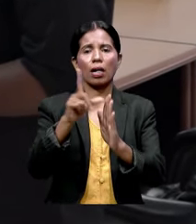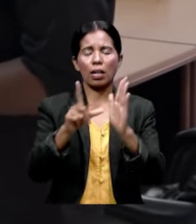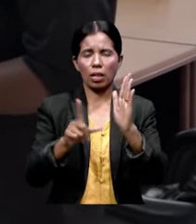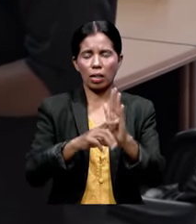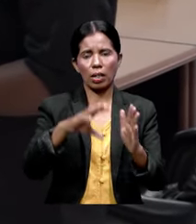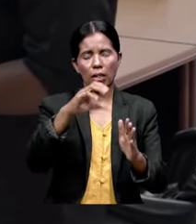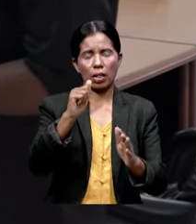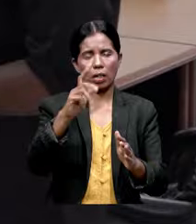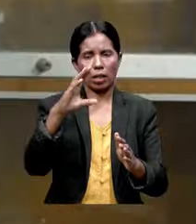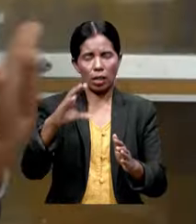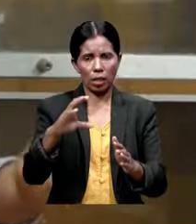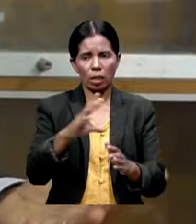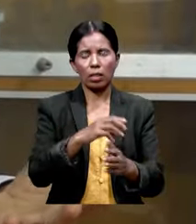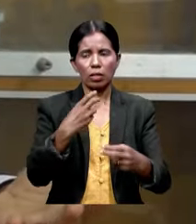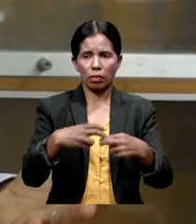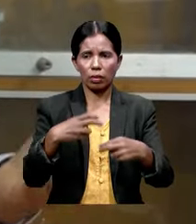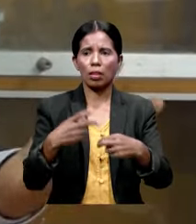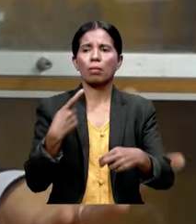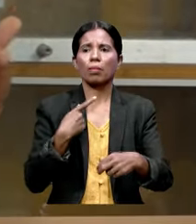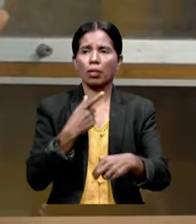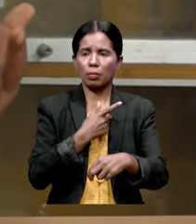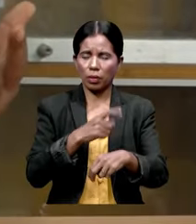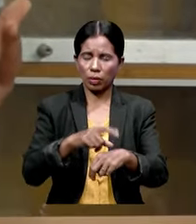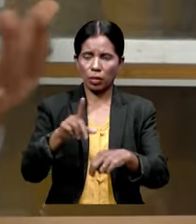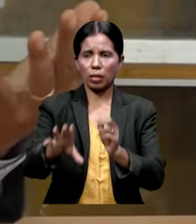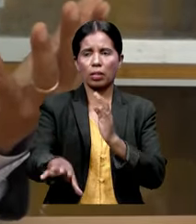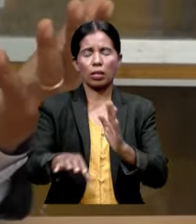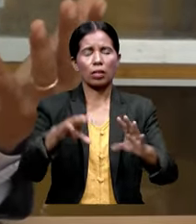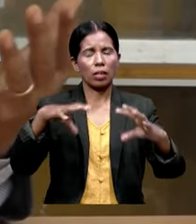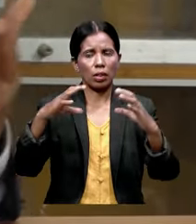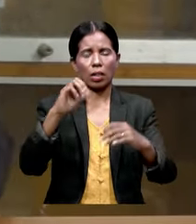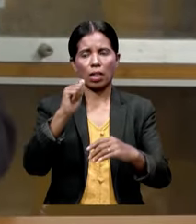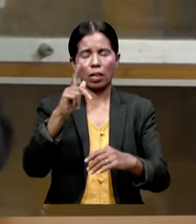CAC, também lei ne dificulta o Parlamento Nacional, atuaria